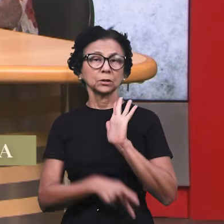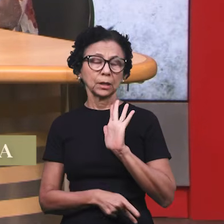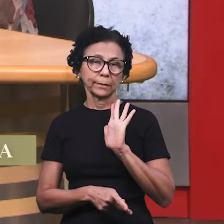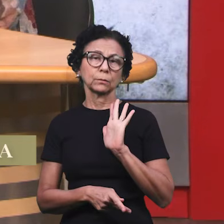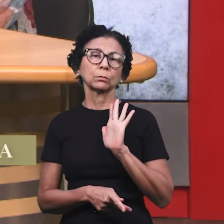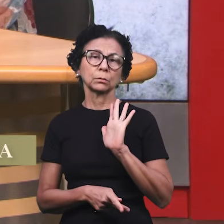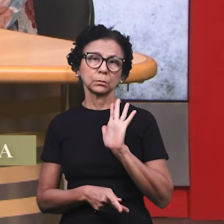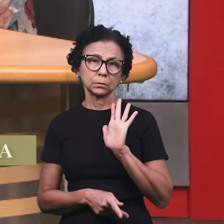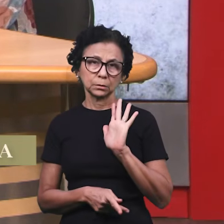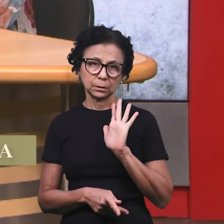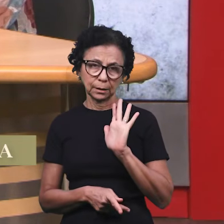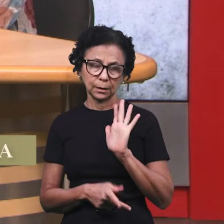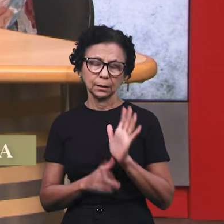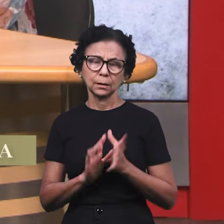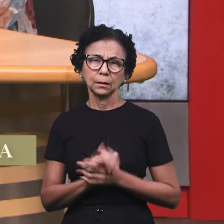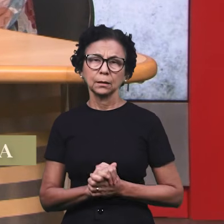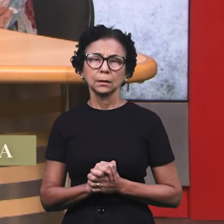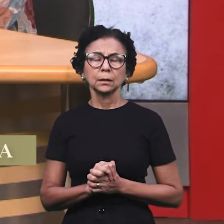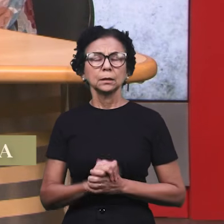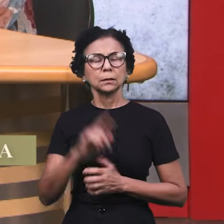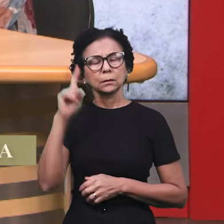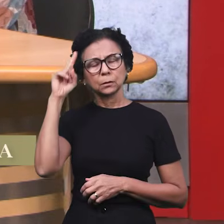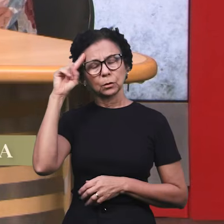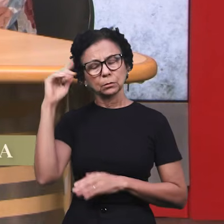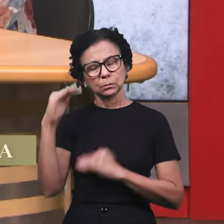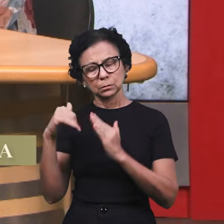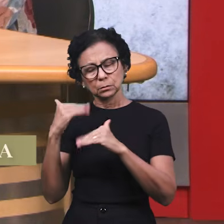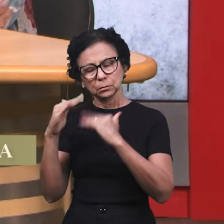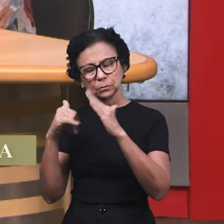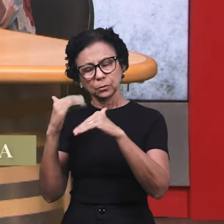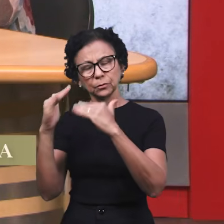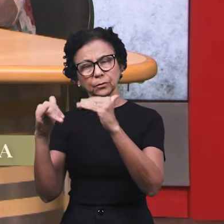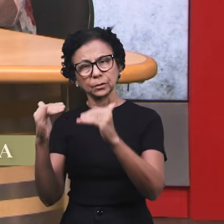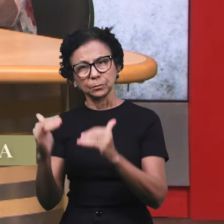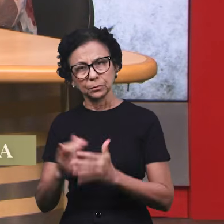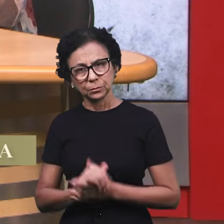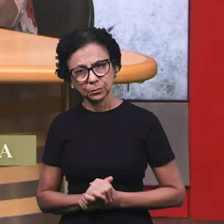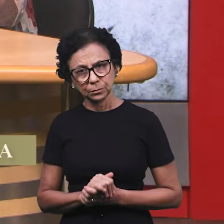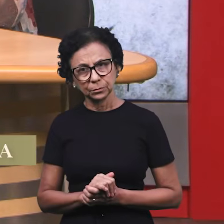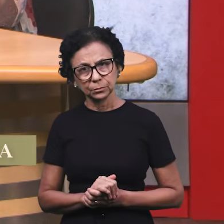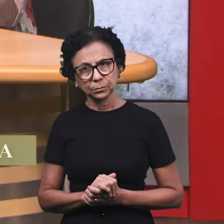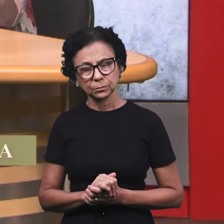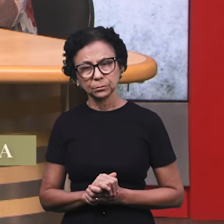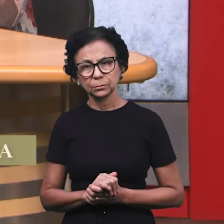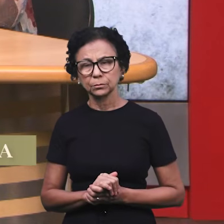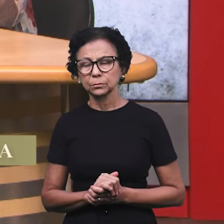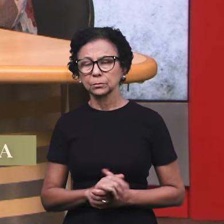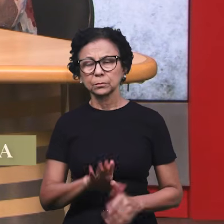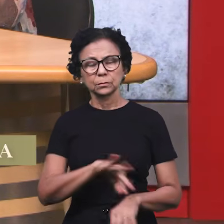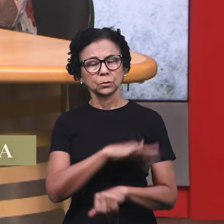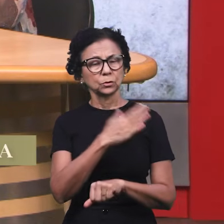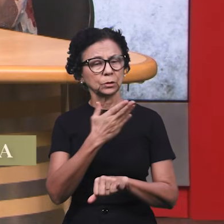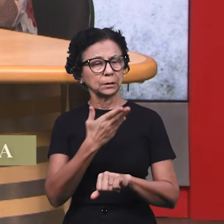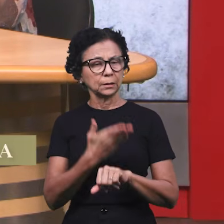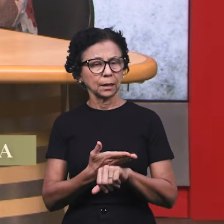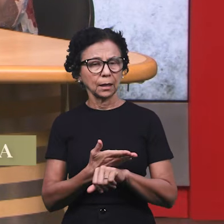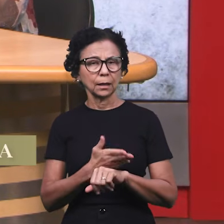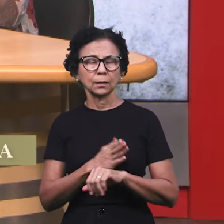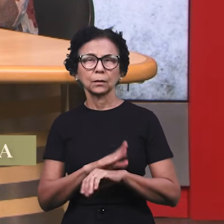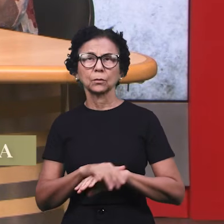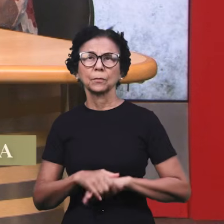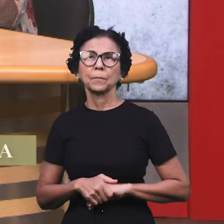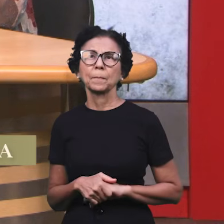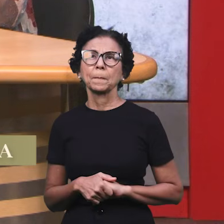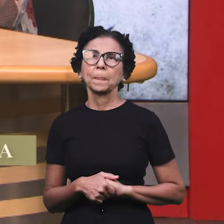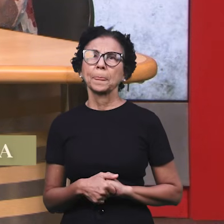seja, sem feriado, sem fim de semana, né? E sem período de férias.